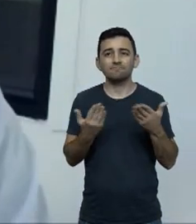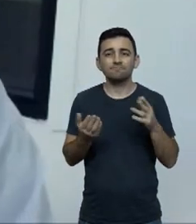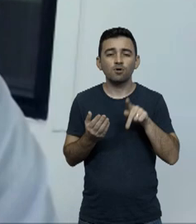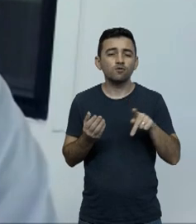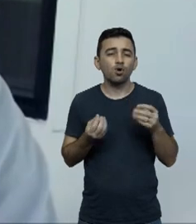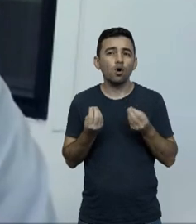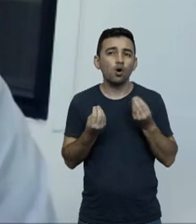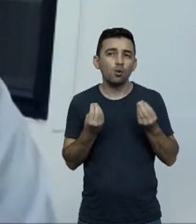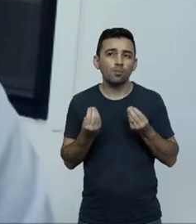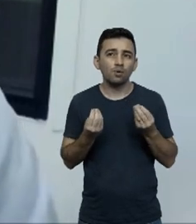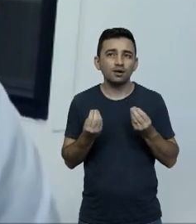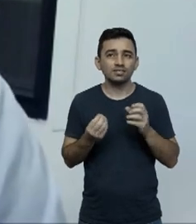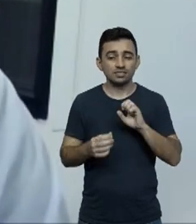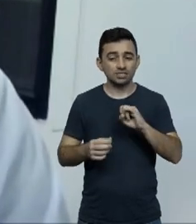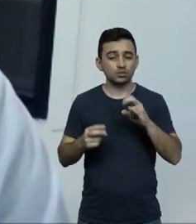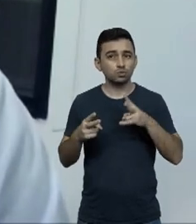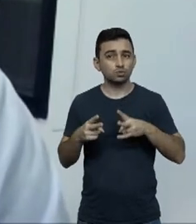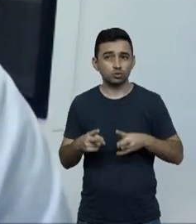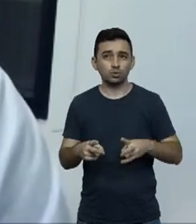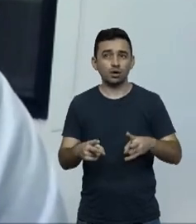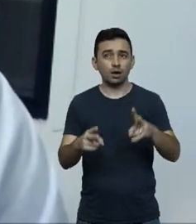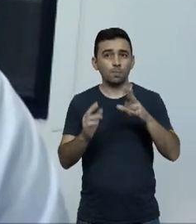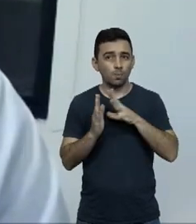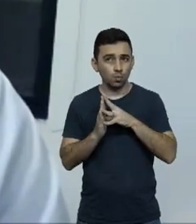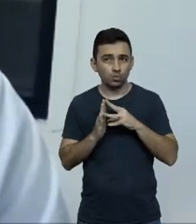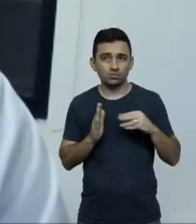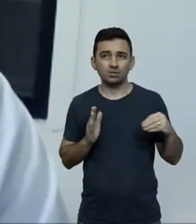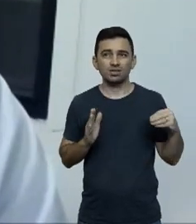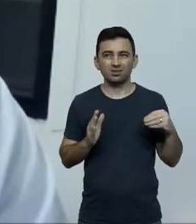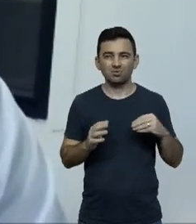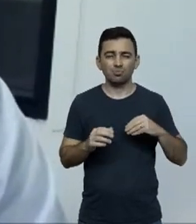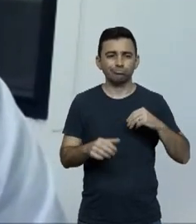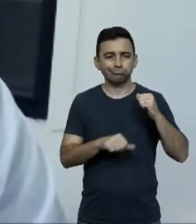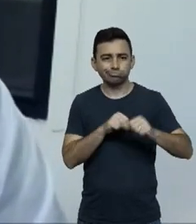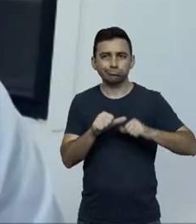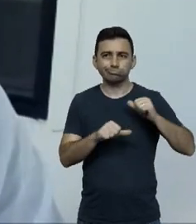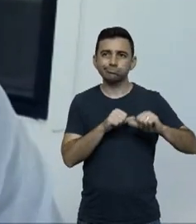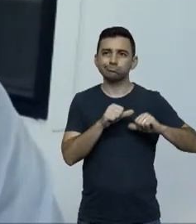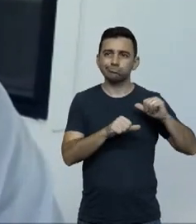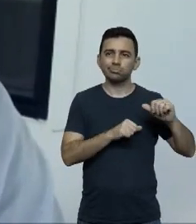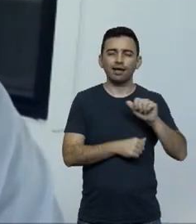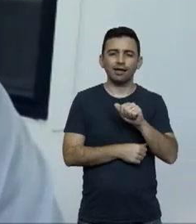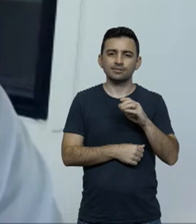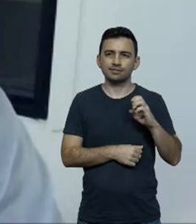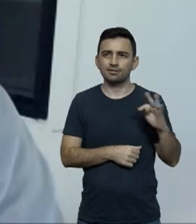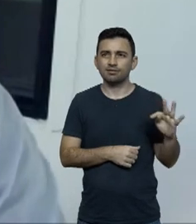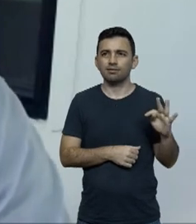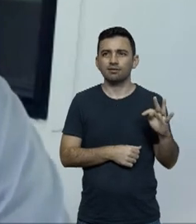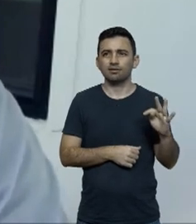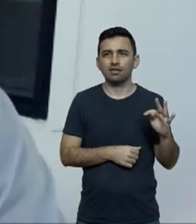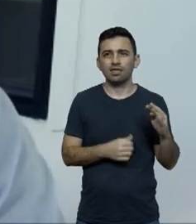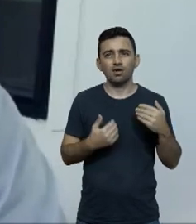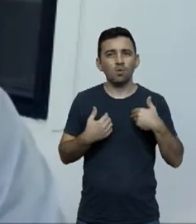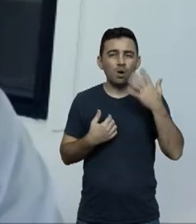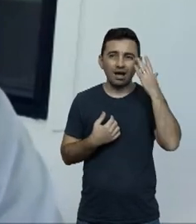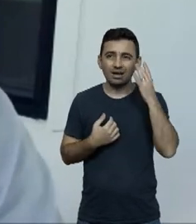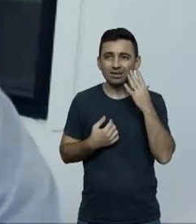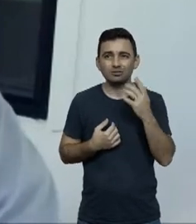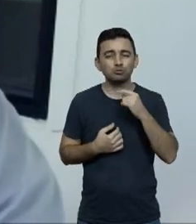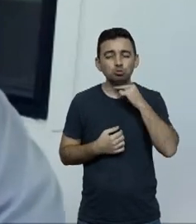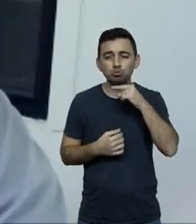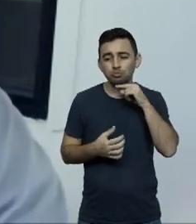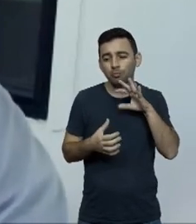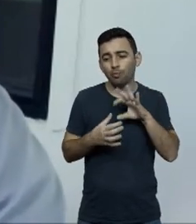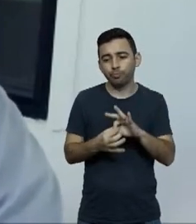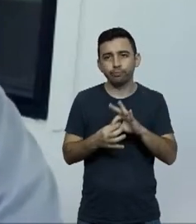manter ou avançar nesse modelo de temporário eu acho que não a gente não vai ter esse